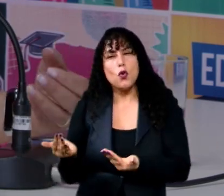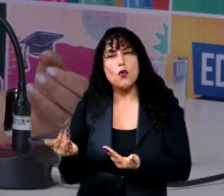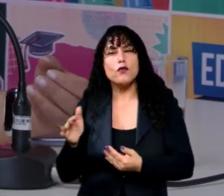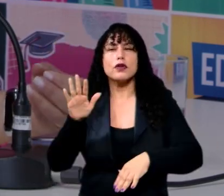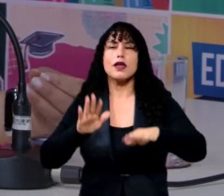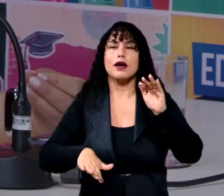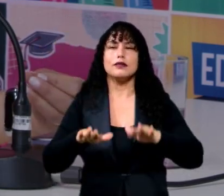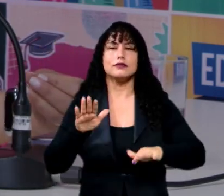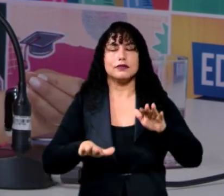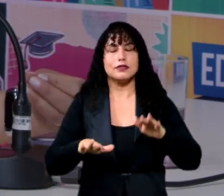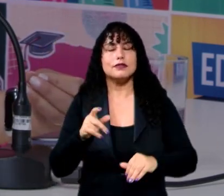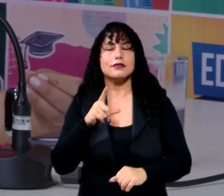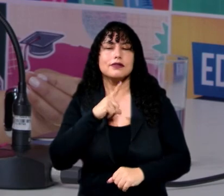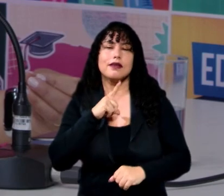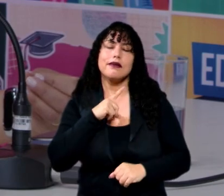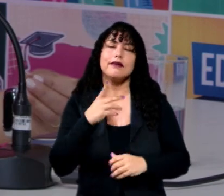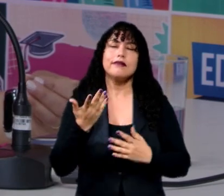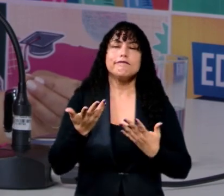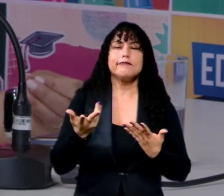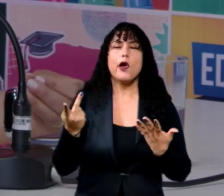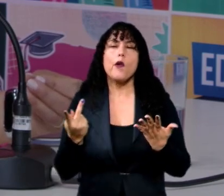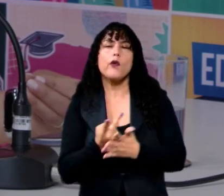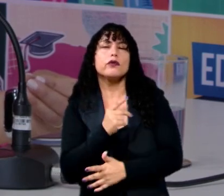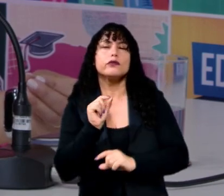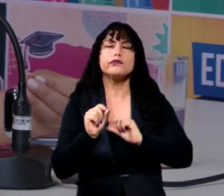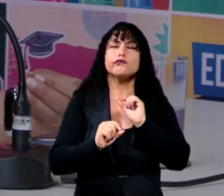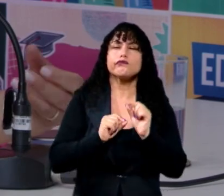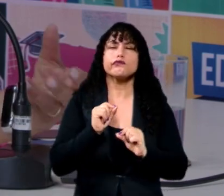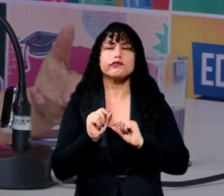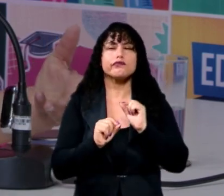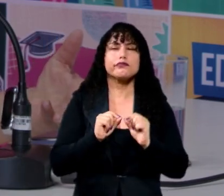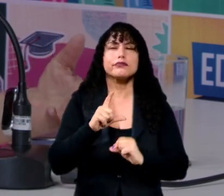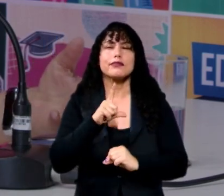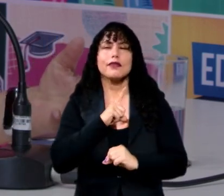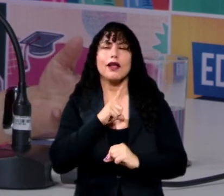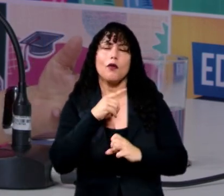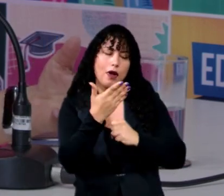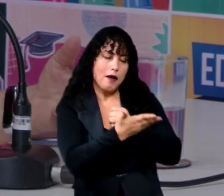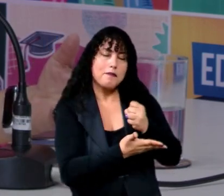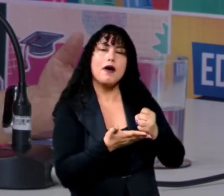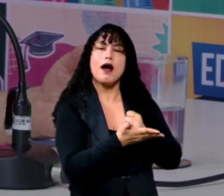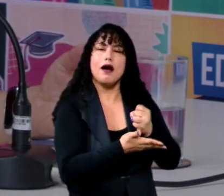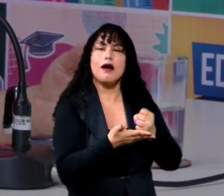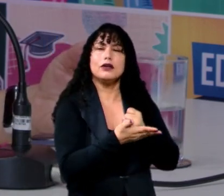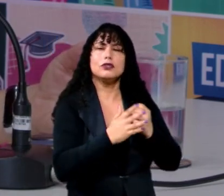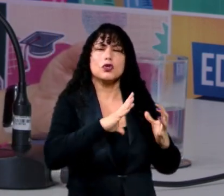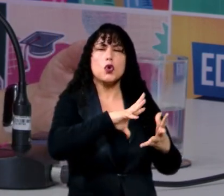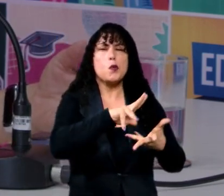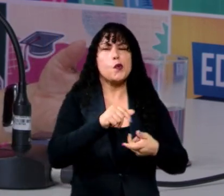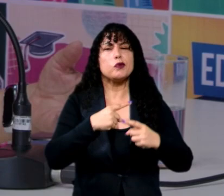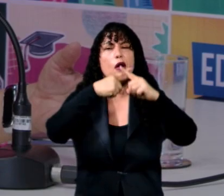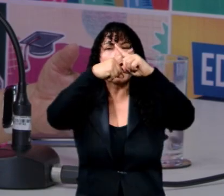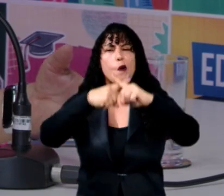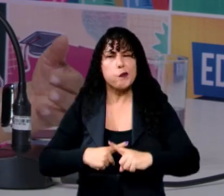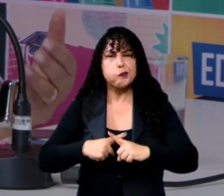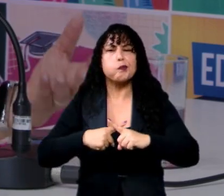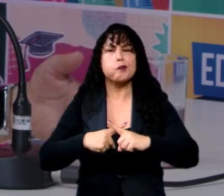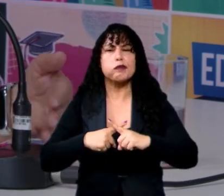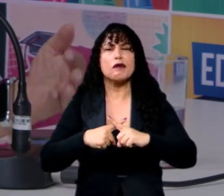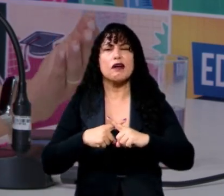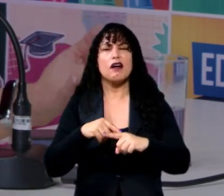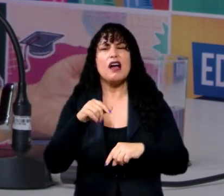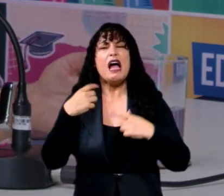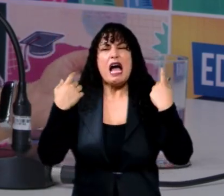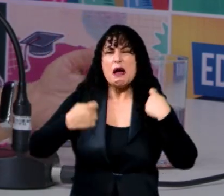muitas vezes eles foram, eh, tiveram a base de que o mundo era competitivo. Então,